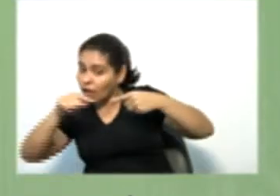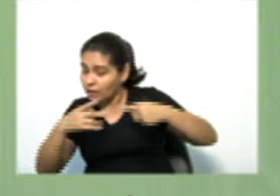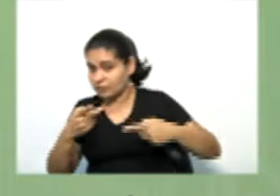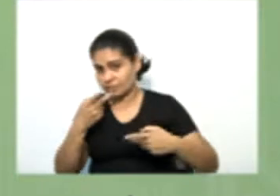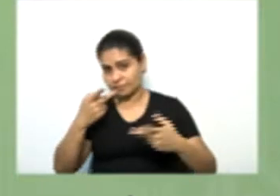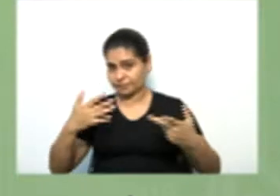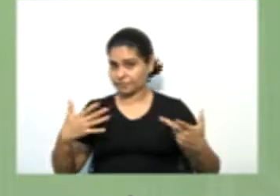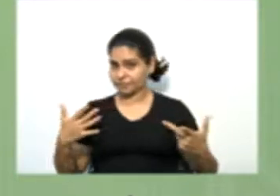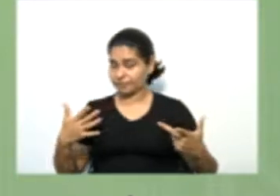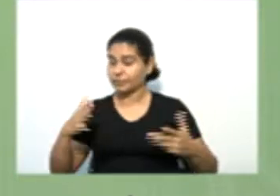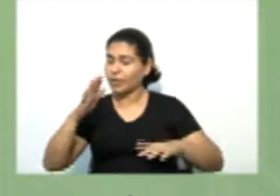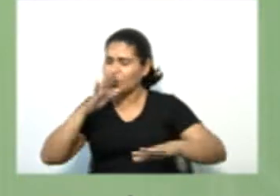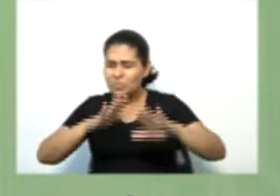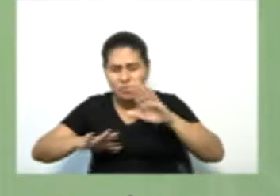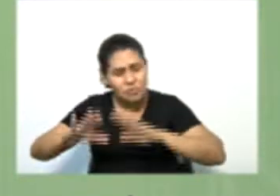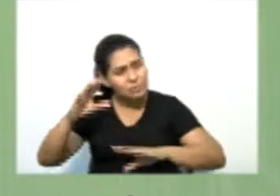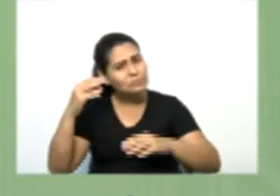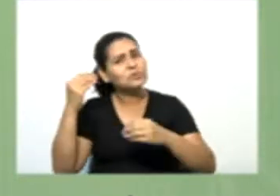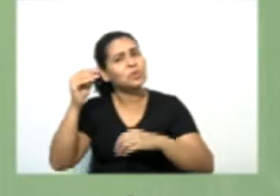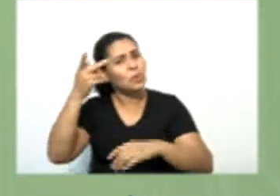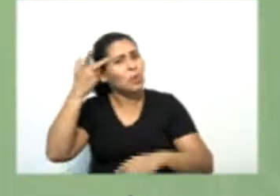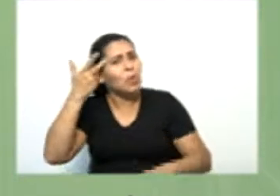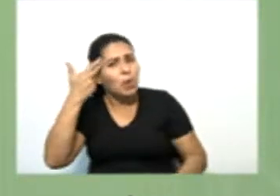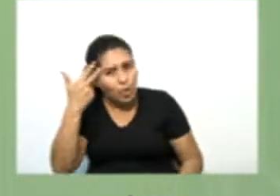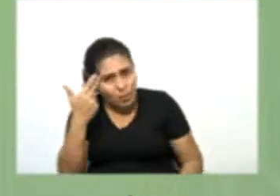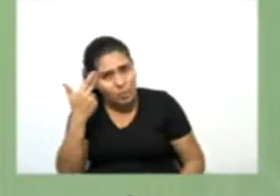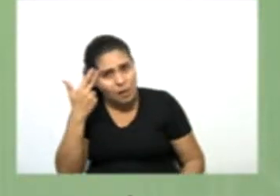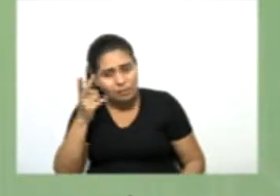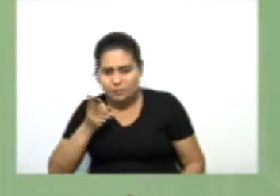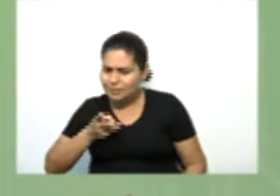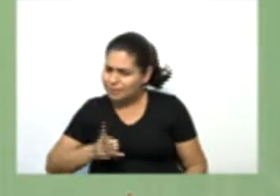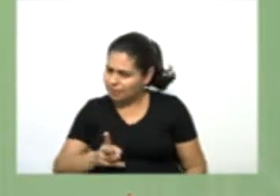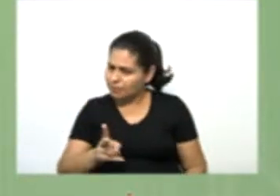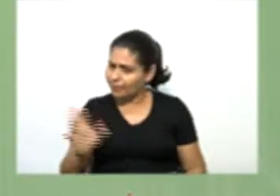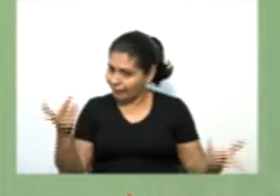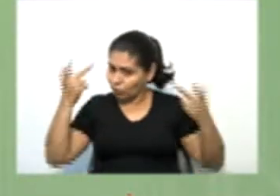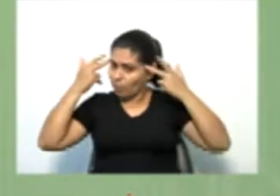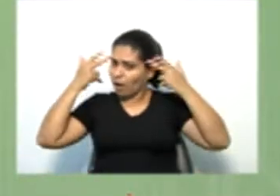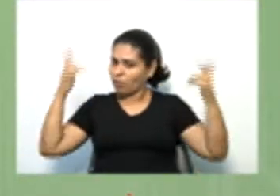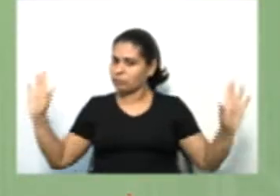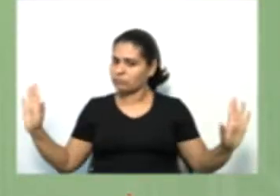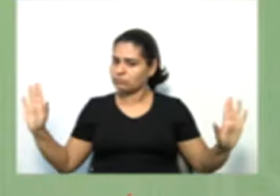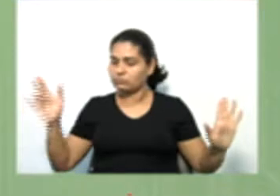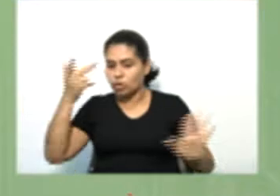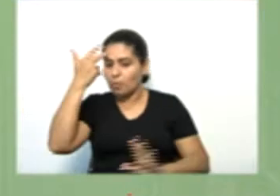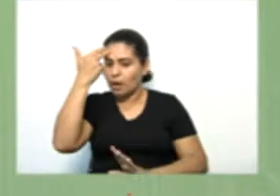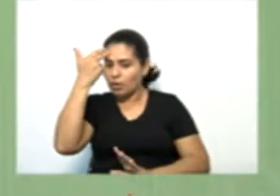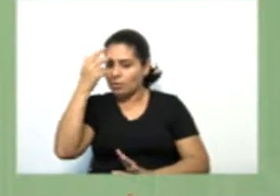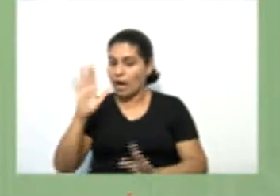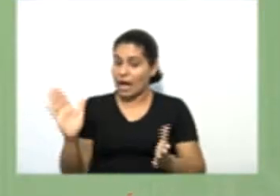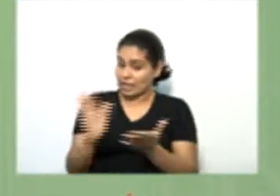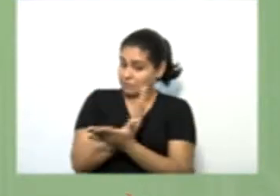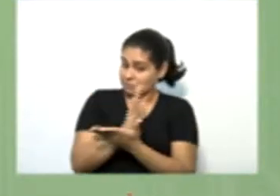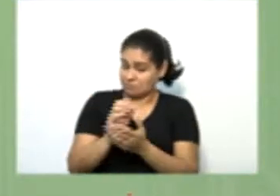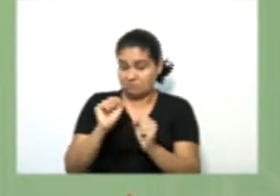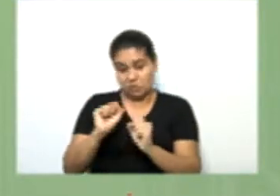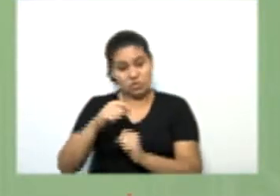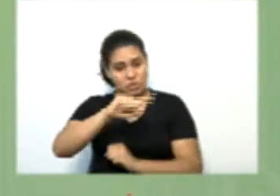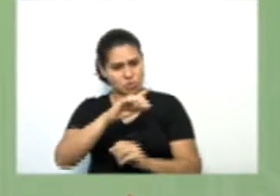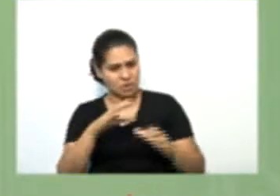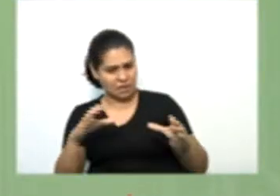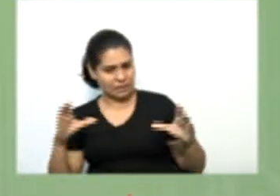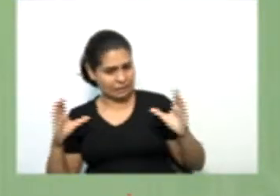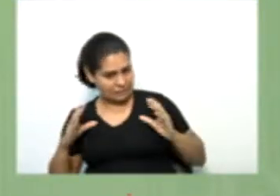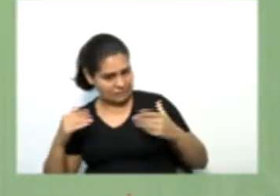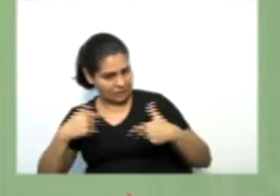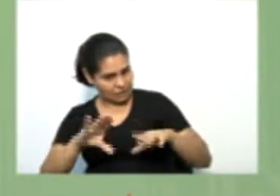você, tá bom? É comum atualmente, tá? Isso é comum, tá? Isso é muito comum. Pode não acontecer aí na sua cidade, onde